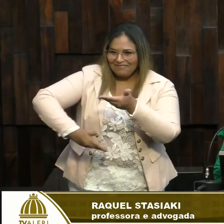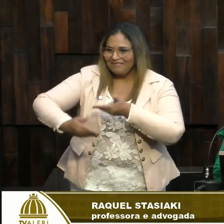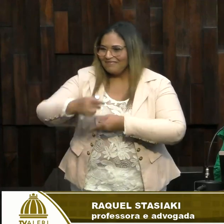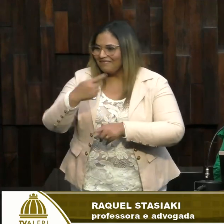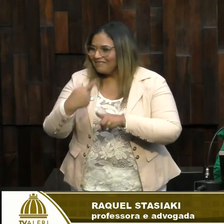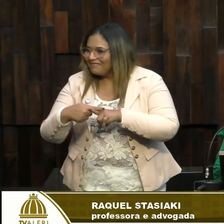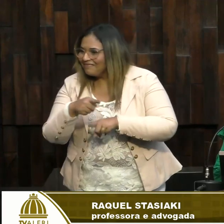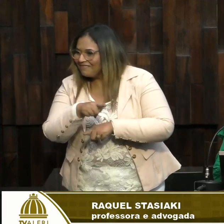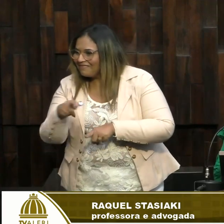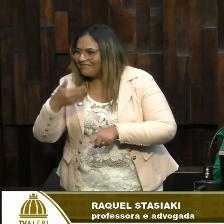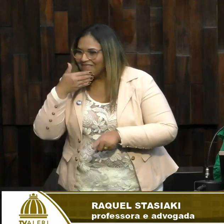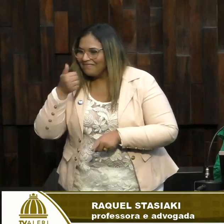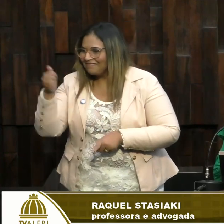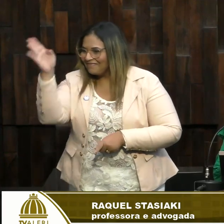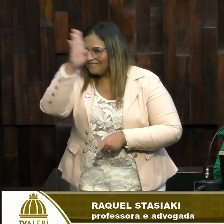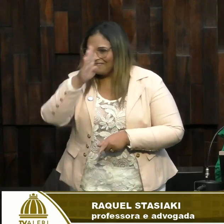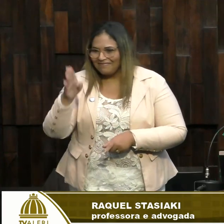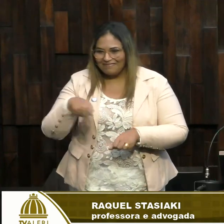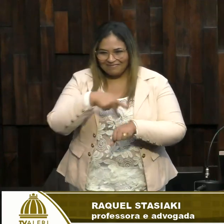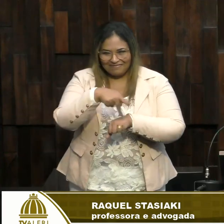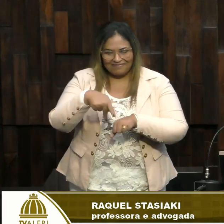é o melhor do Brasil.